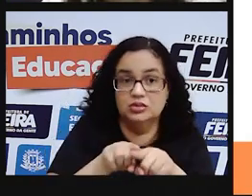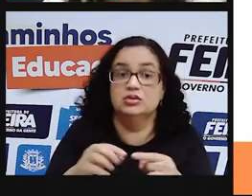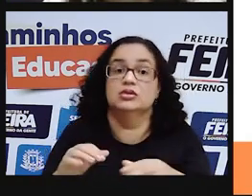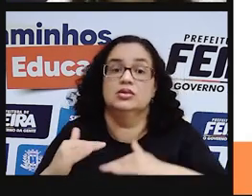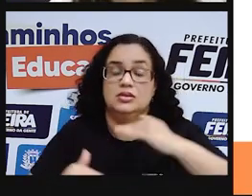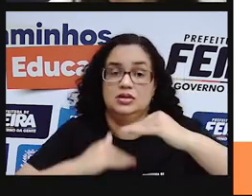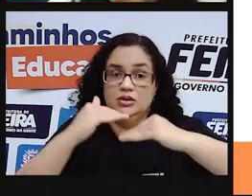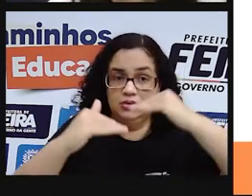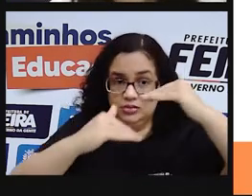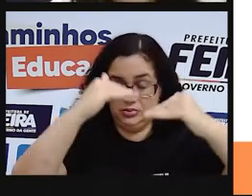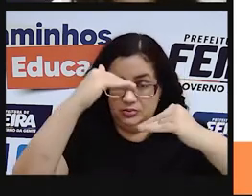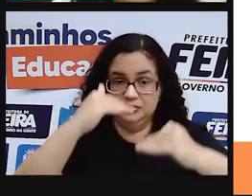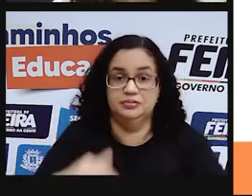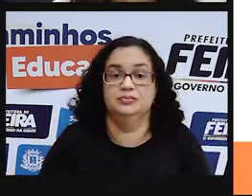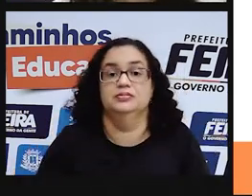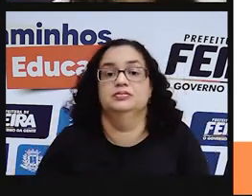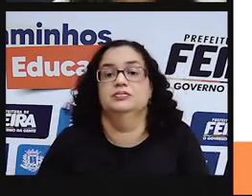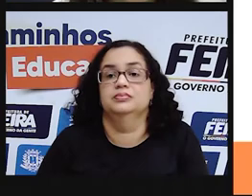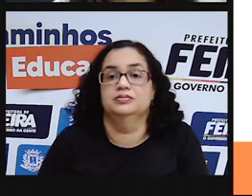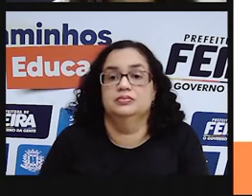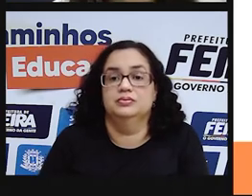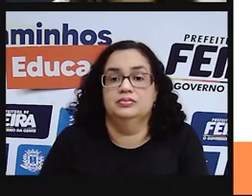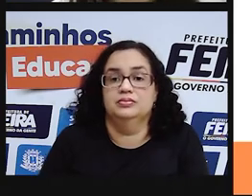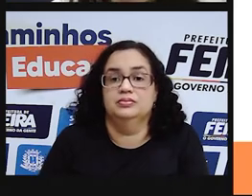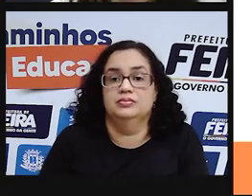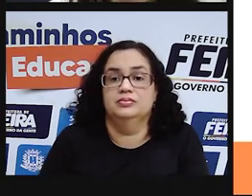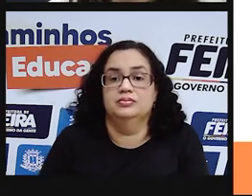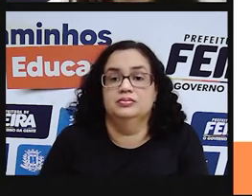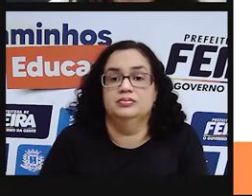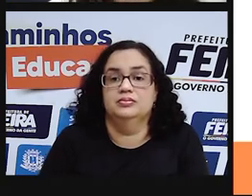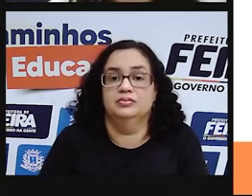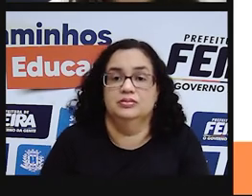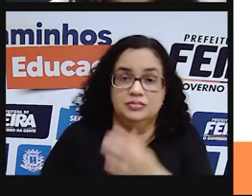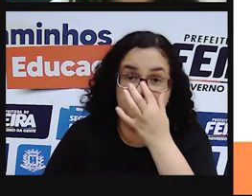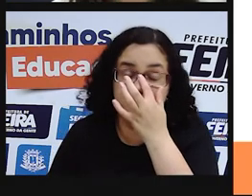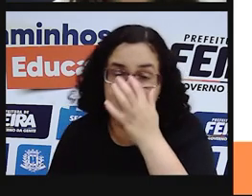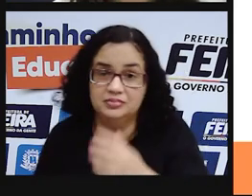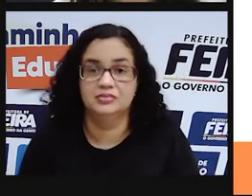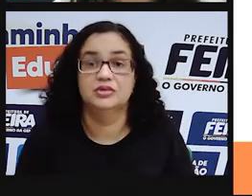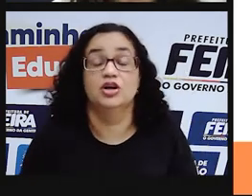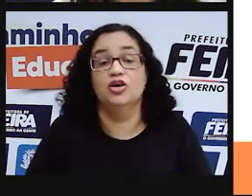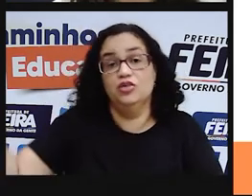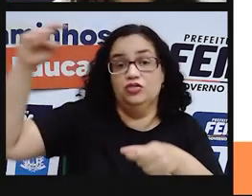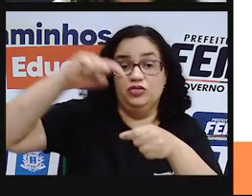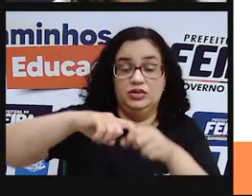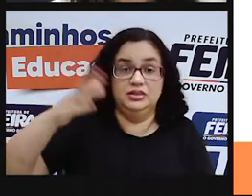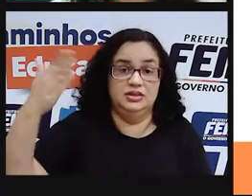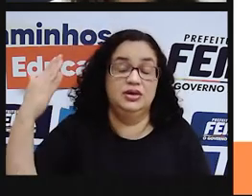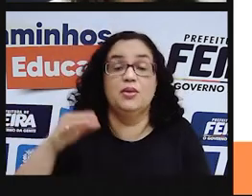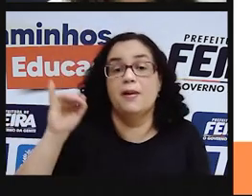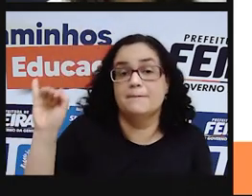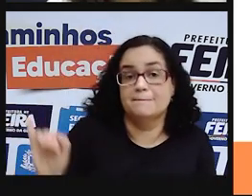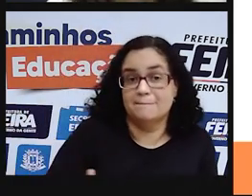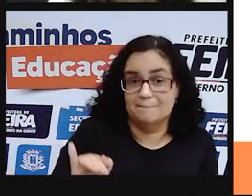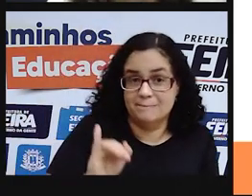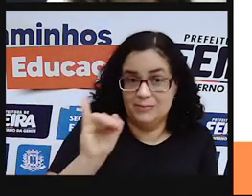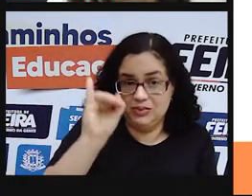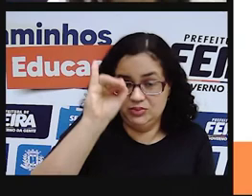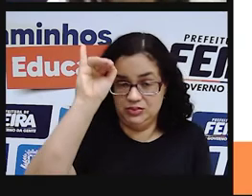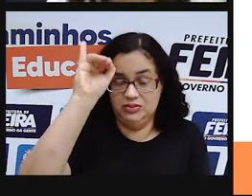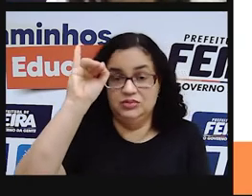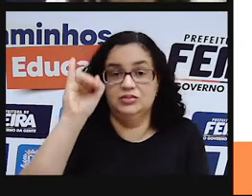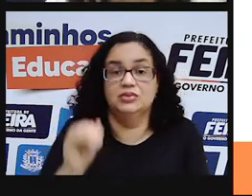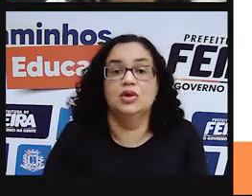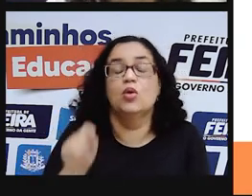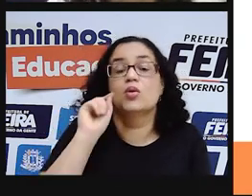cresce ao redor das Lagoas Ah e assim voltando é bem importante voltar e